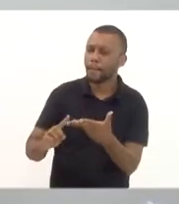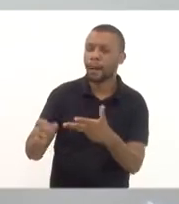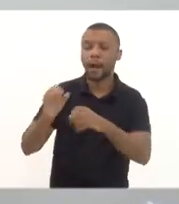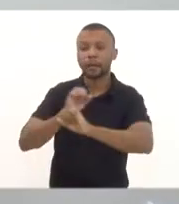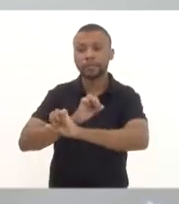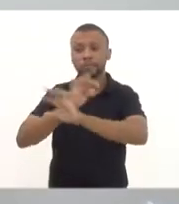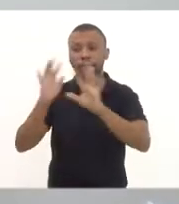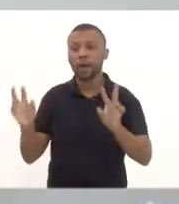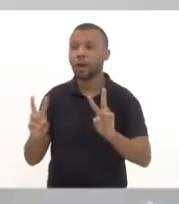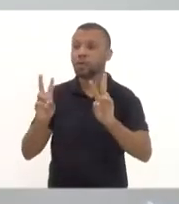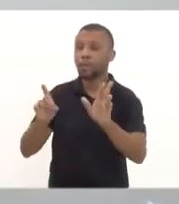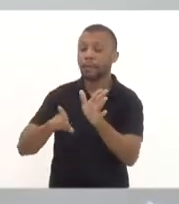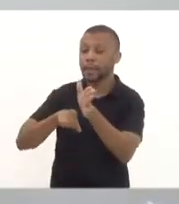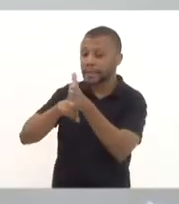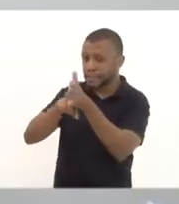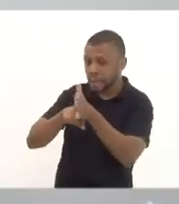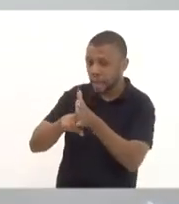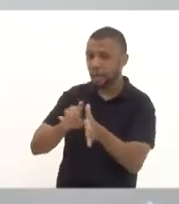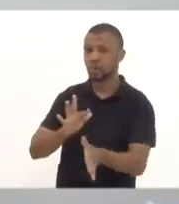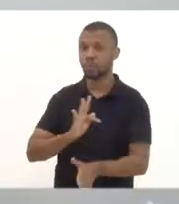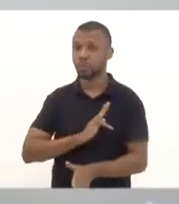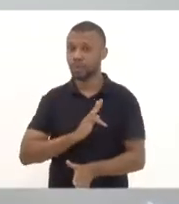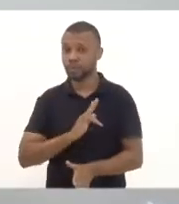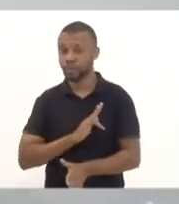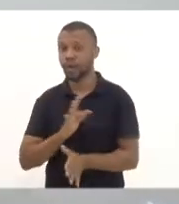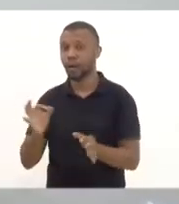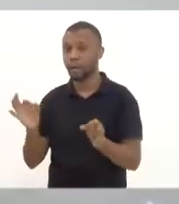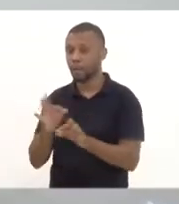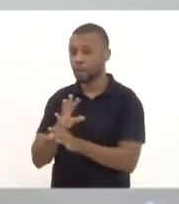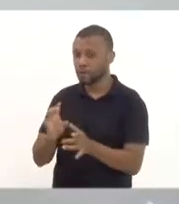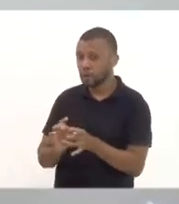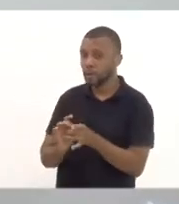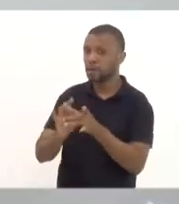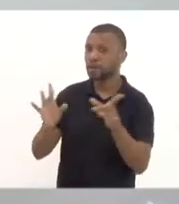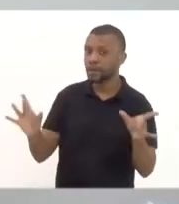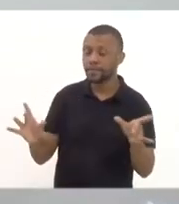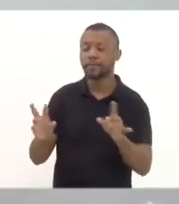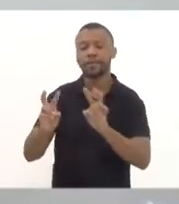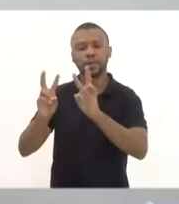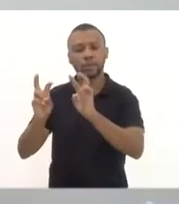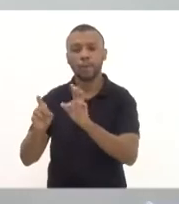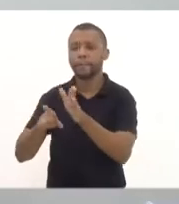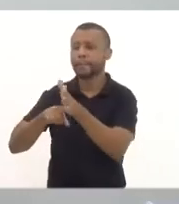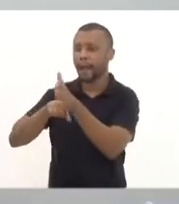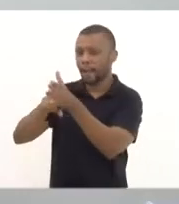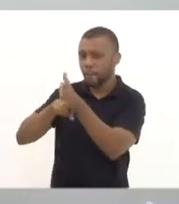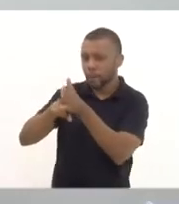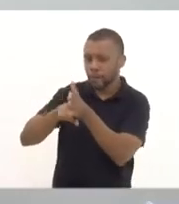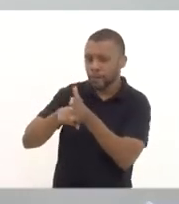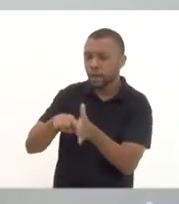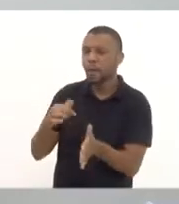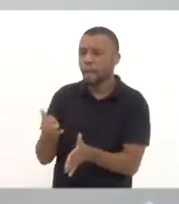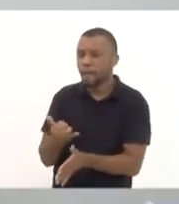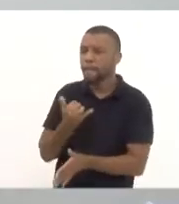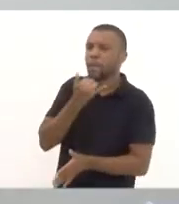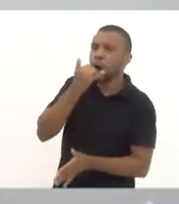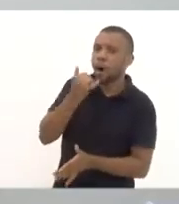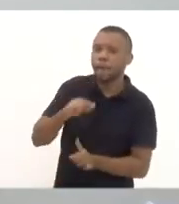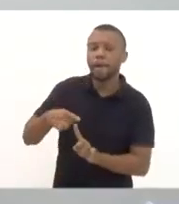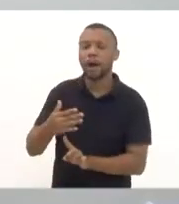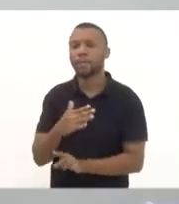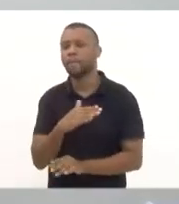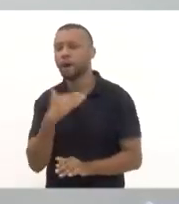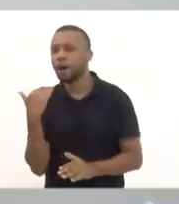só brinquedos dos policiais abertos que tratam da apuração de acidentes e mortes